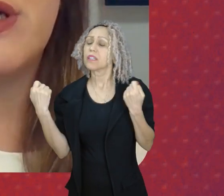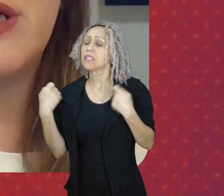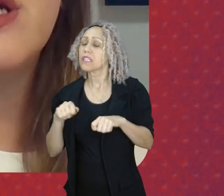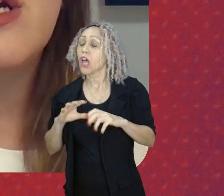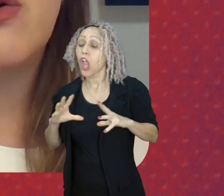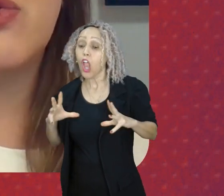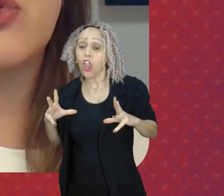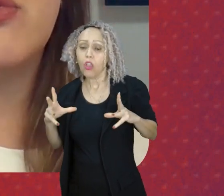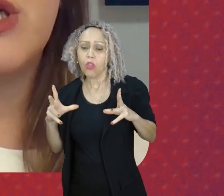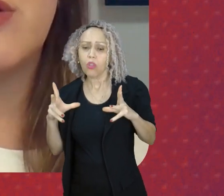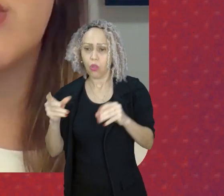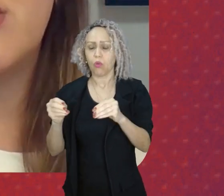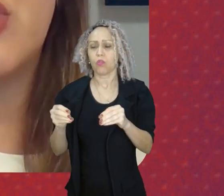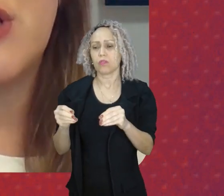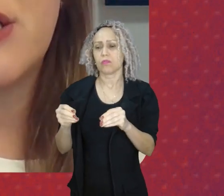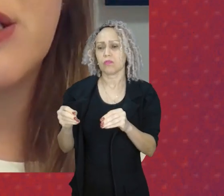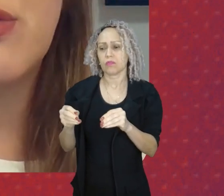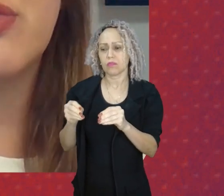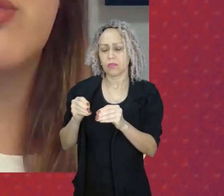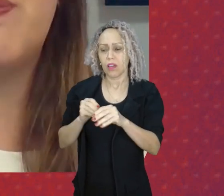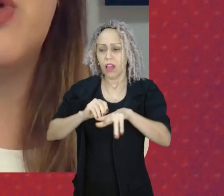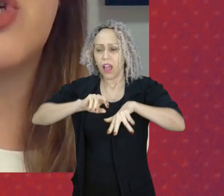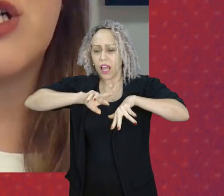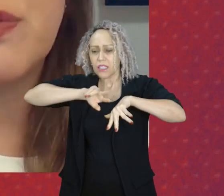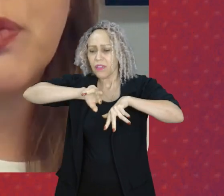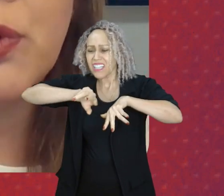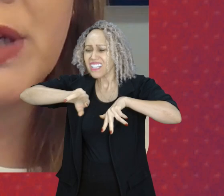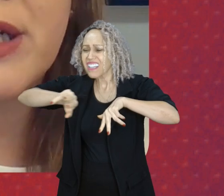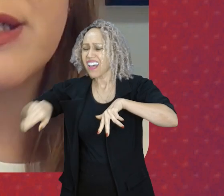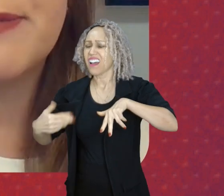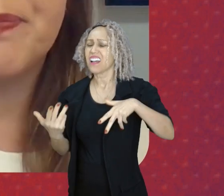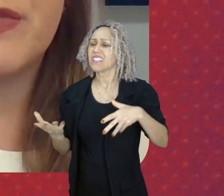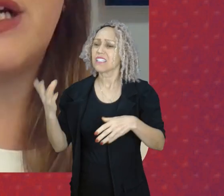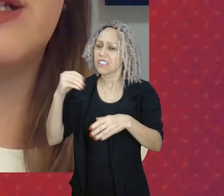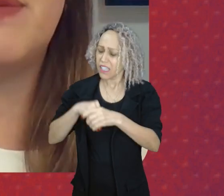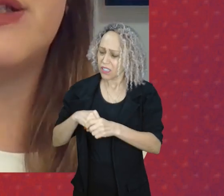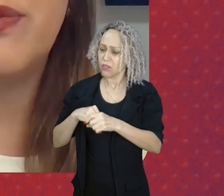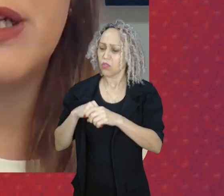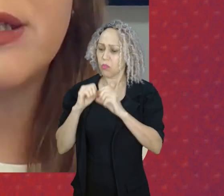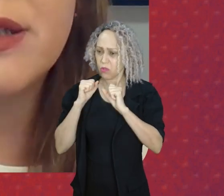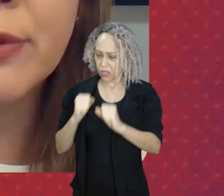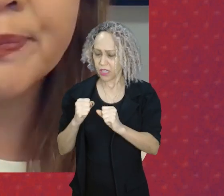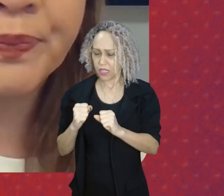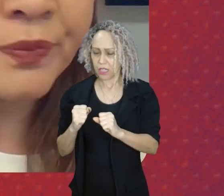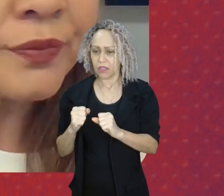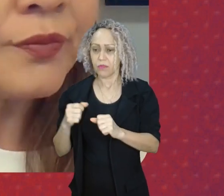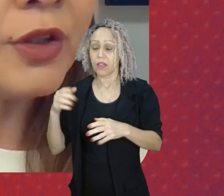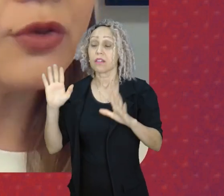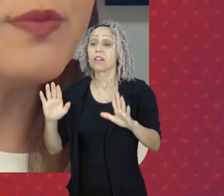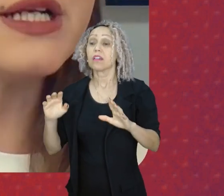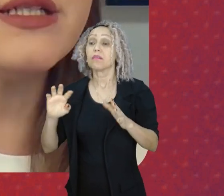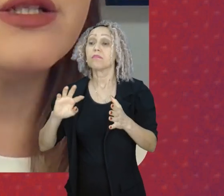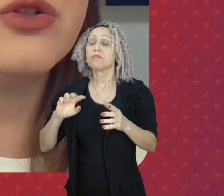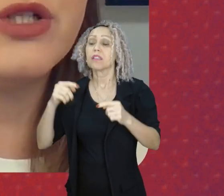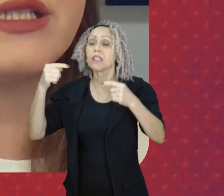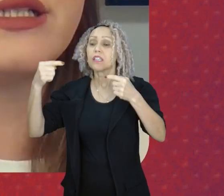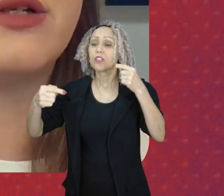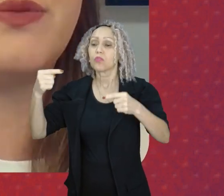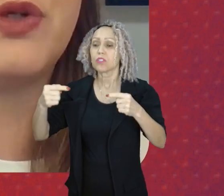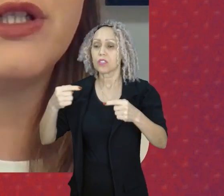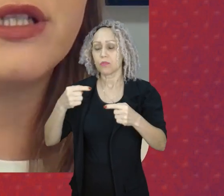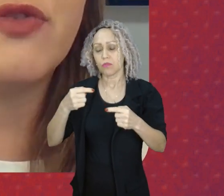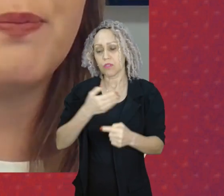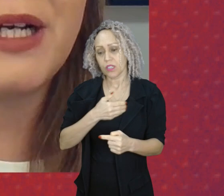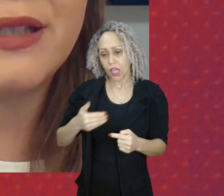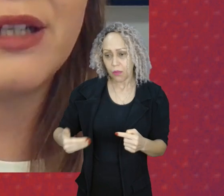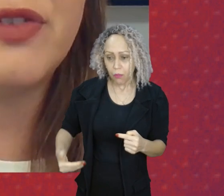gente possa ali construir a nossa legislação, construir políticas públicas, né, debater o Brasil, tomar decisões que